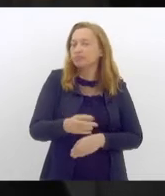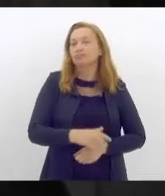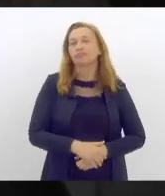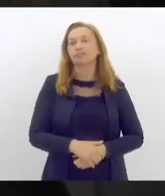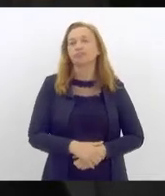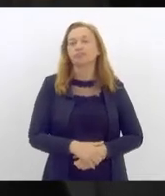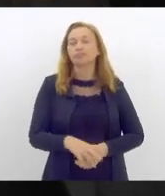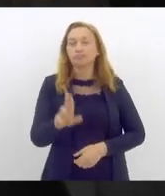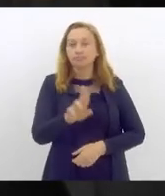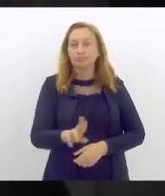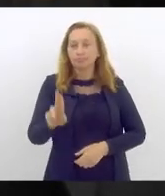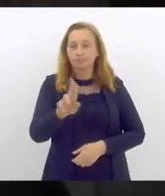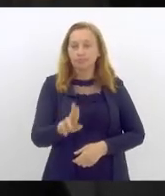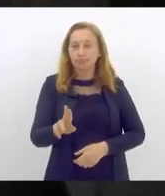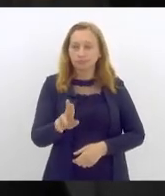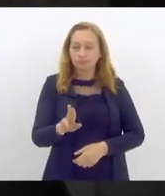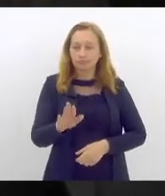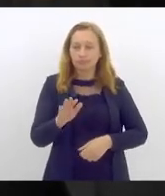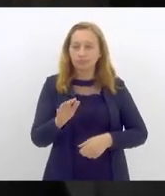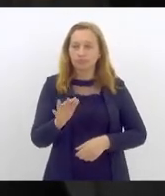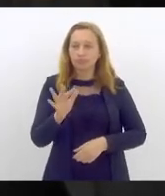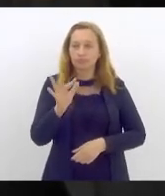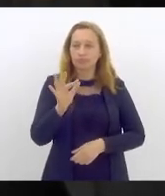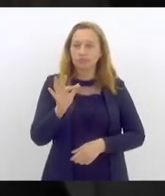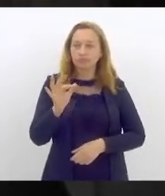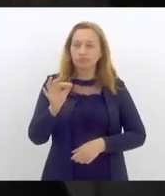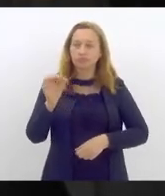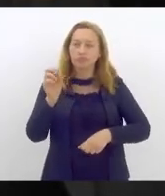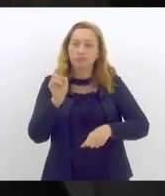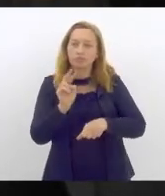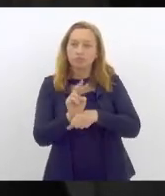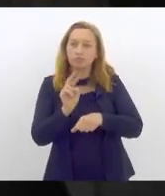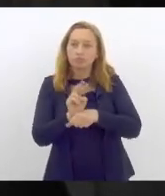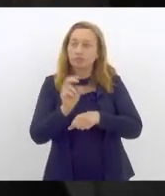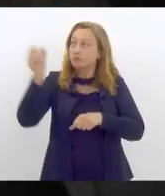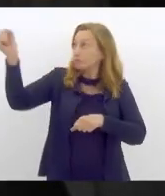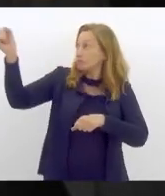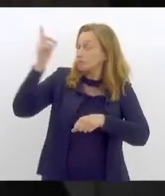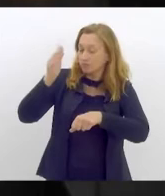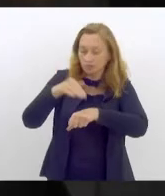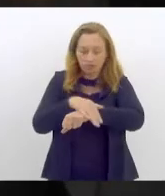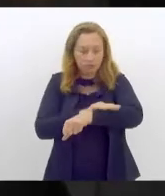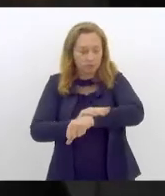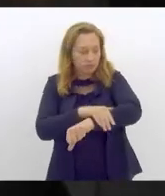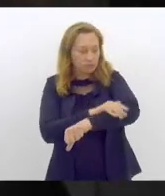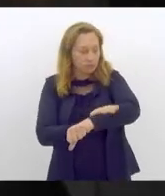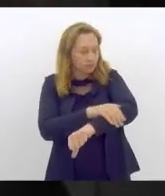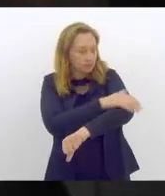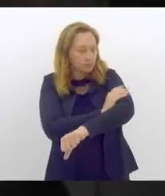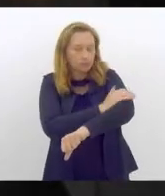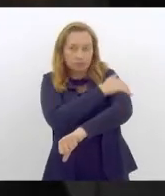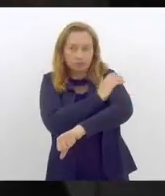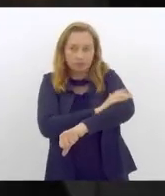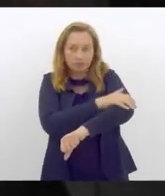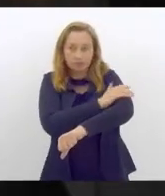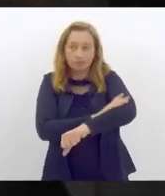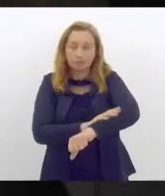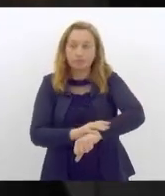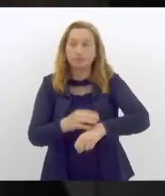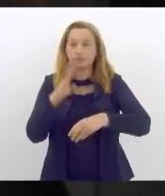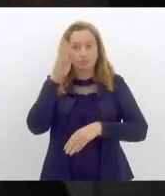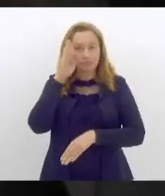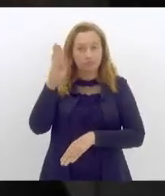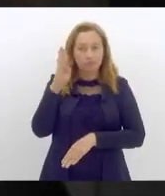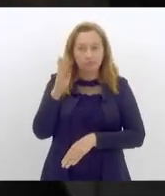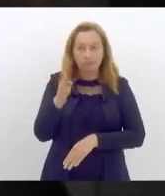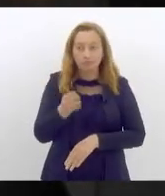do uso do filtro solar principalmente deputada tia Ju para aqueles que